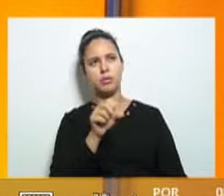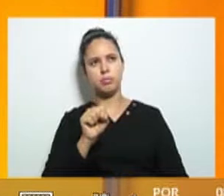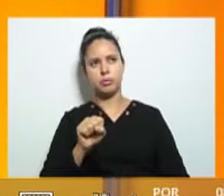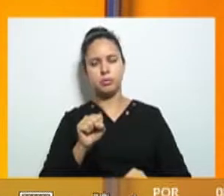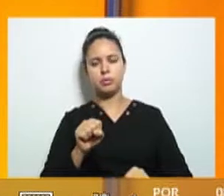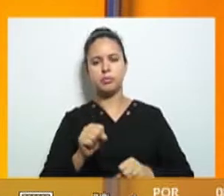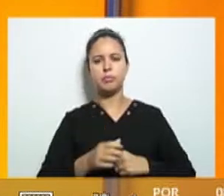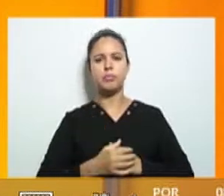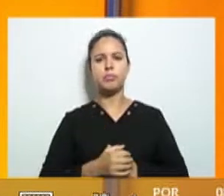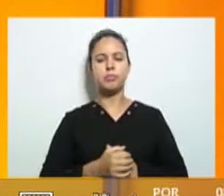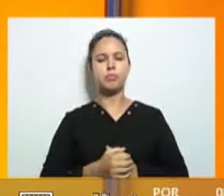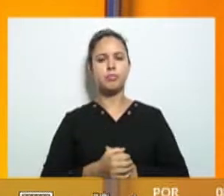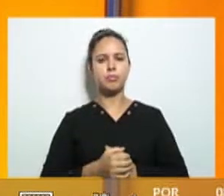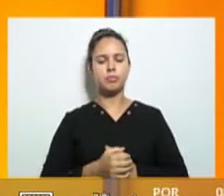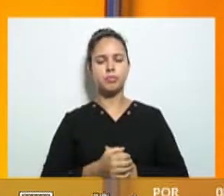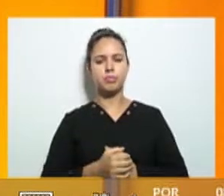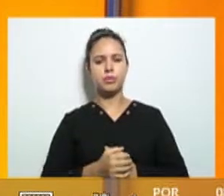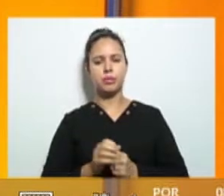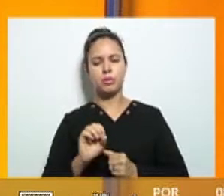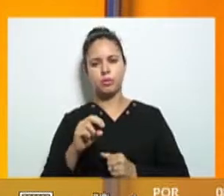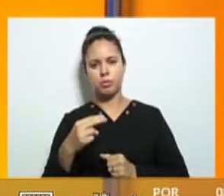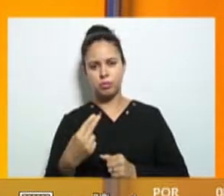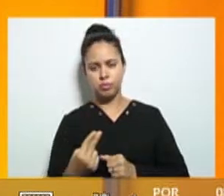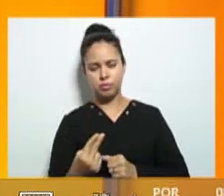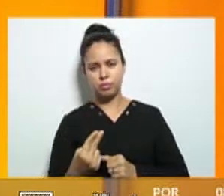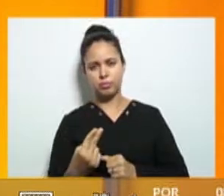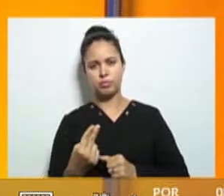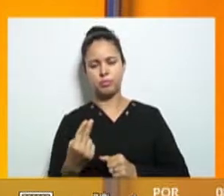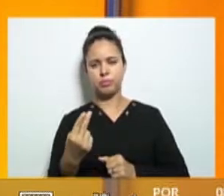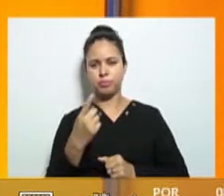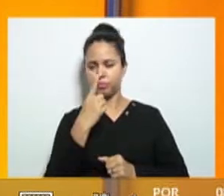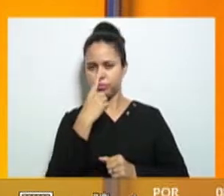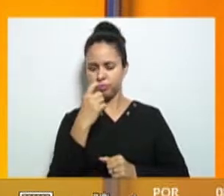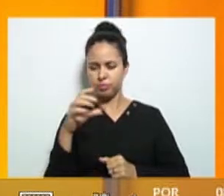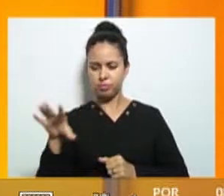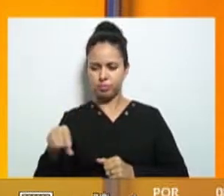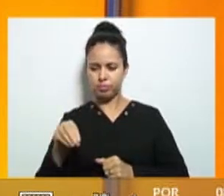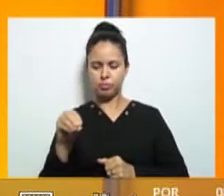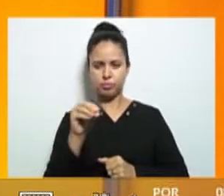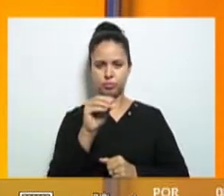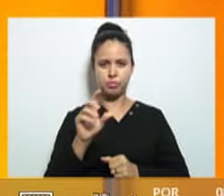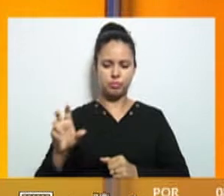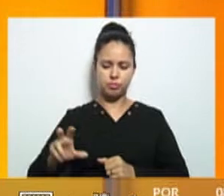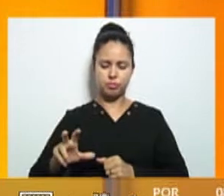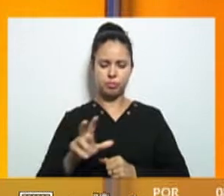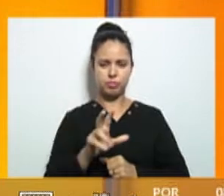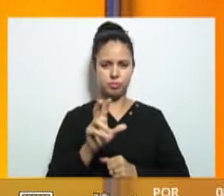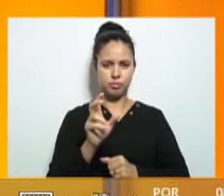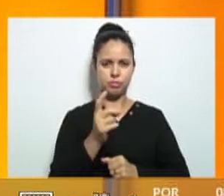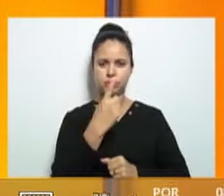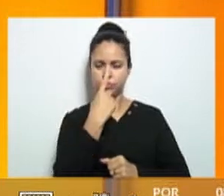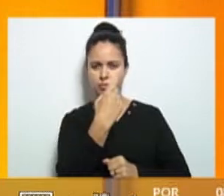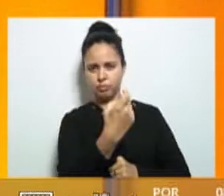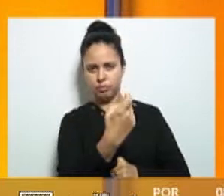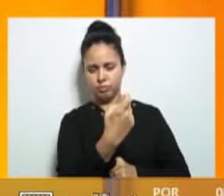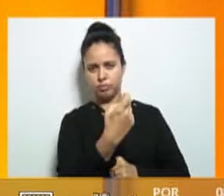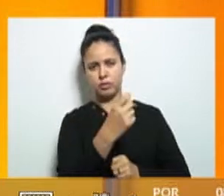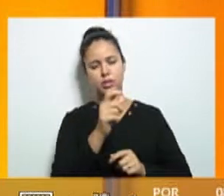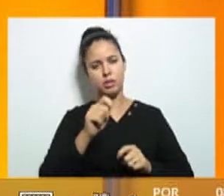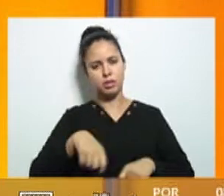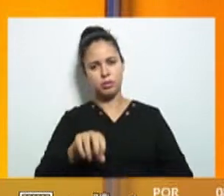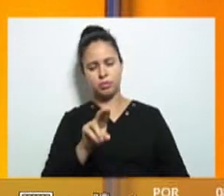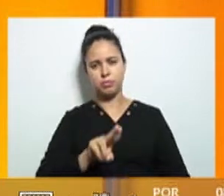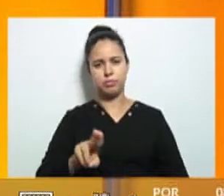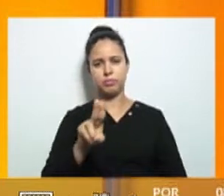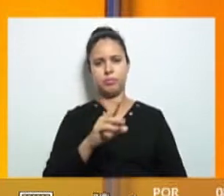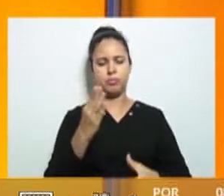Sumiu o meu arquivo, ou seja, ele foi encaminhado para a lixeira, ele foi manipulado, tá, gente? Então isso é manipulação de